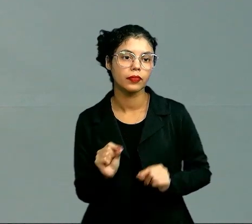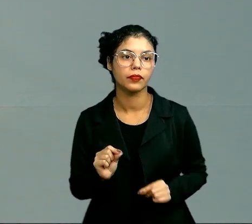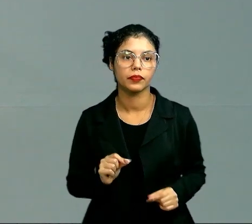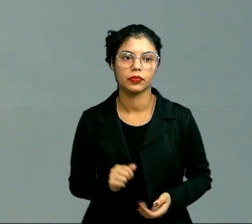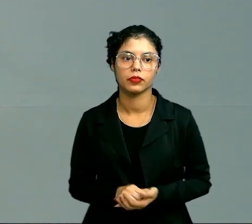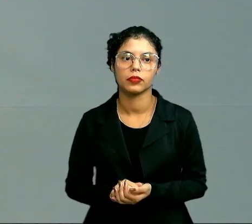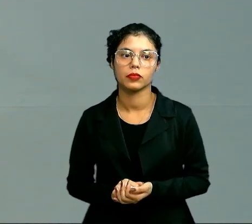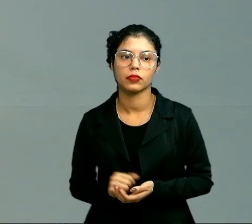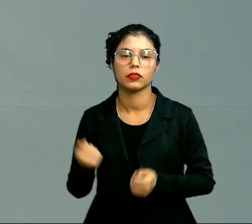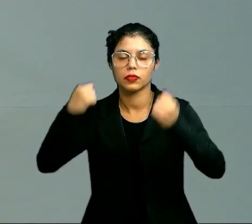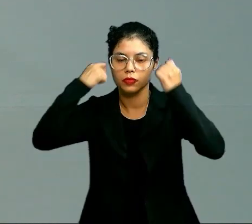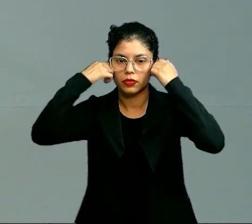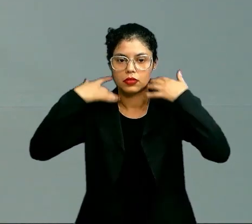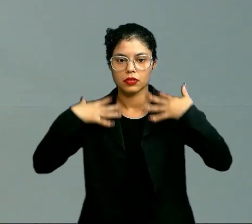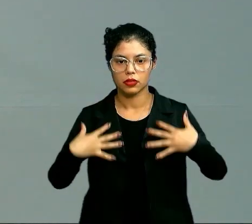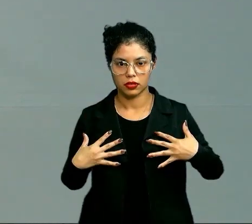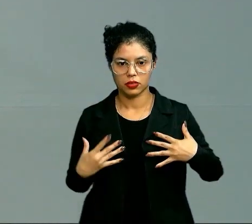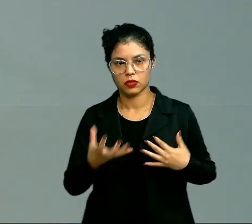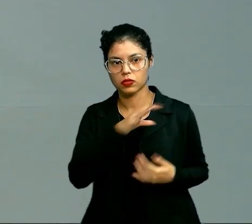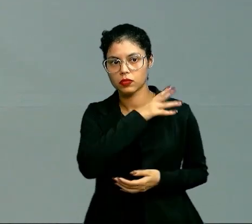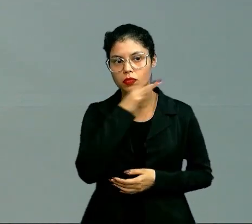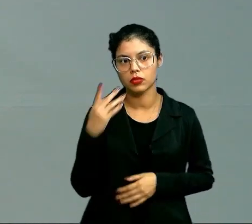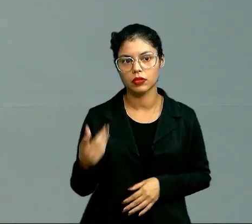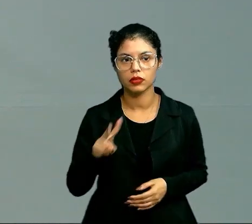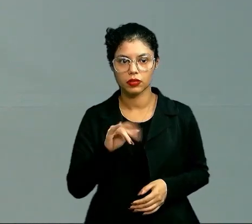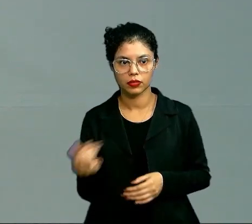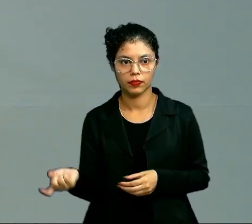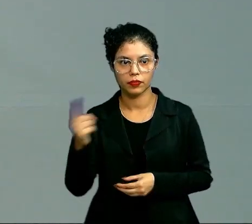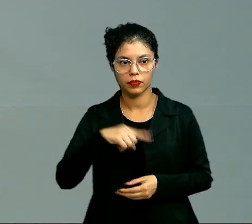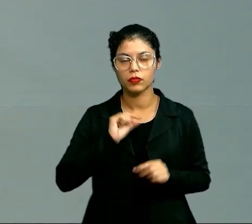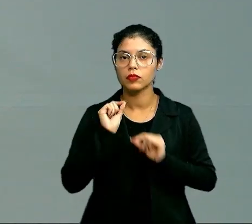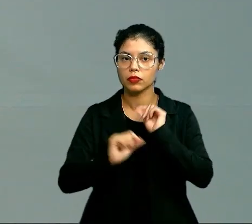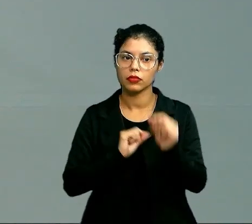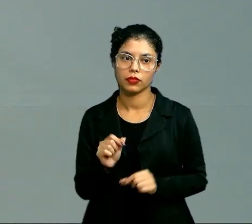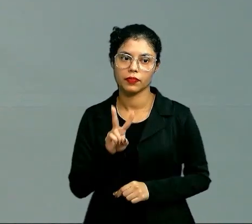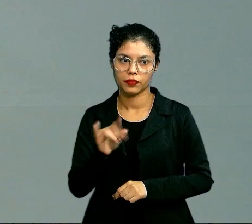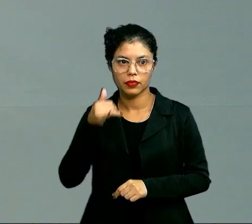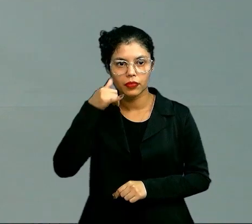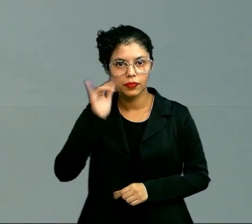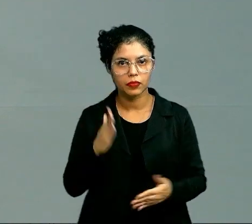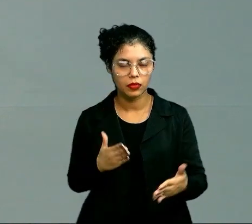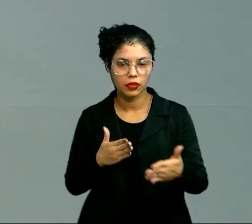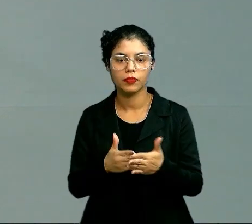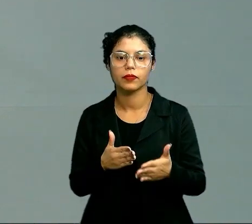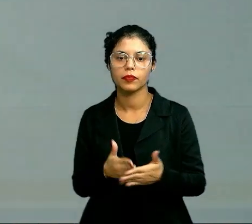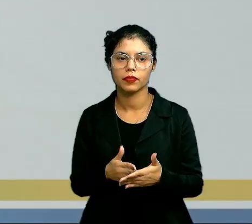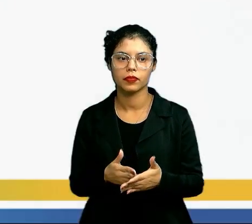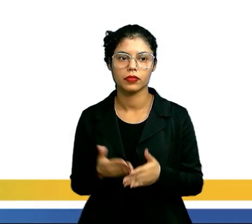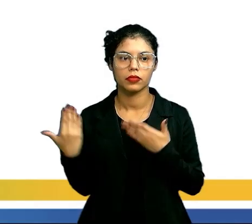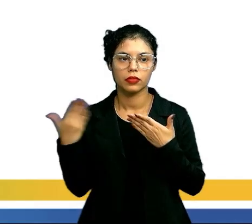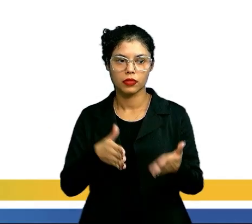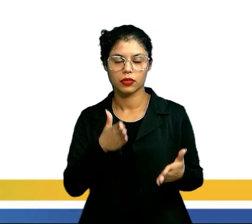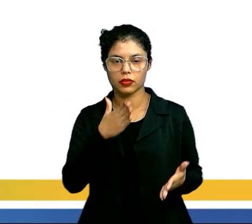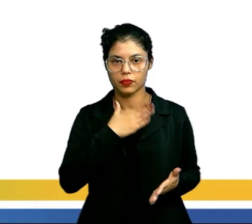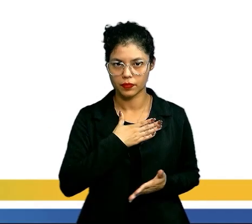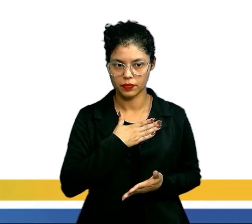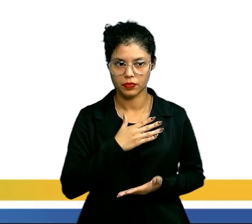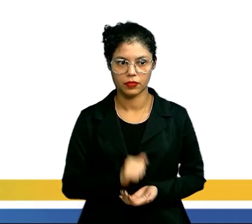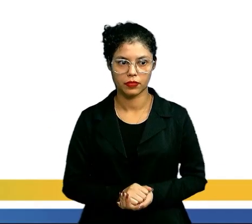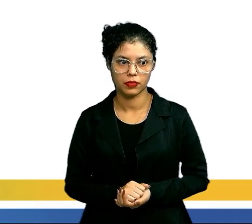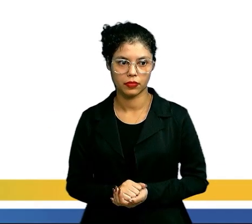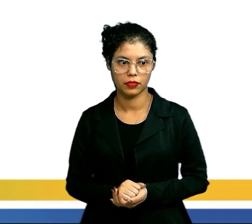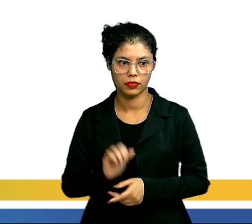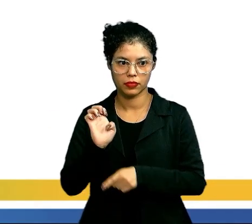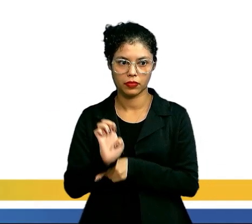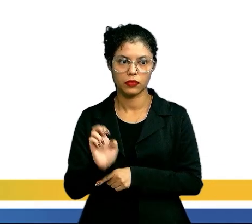ativado? É o meu suor. Se ela está sentindo o cheiro do meu suor, ela vem. Então, o que vai impedir, com que ela chegue até mim? É a